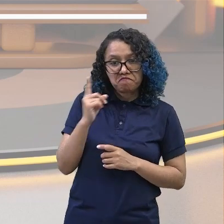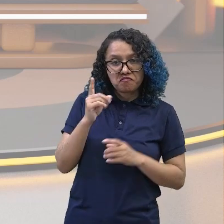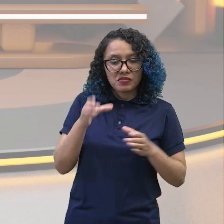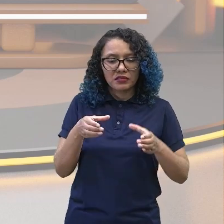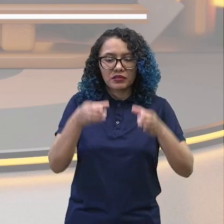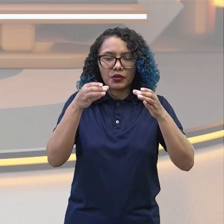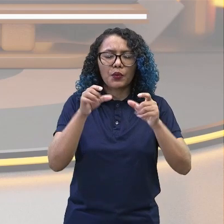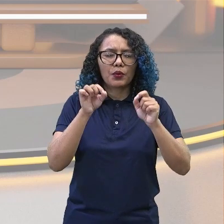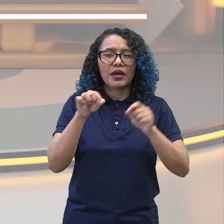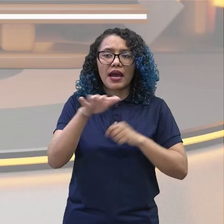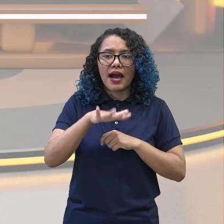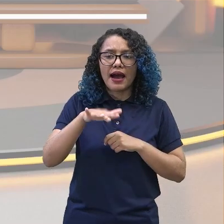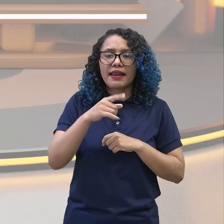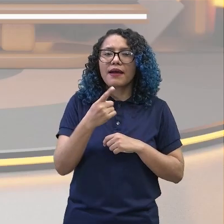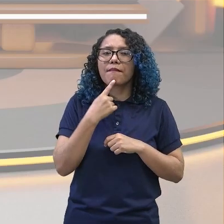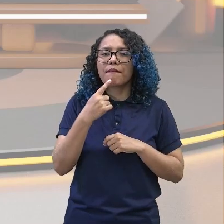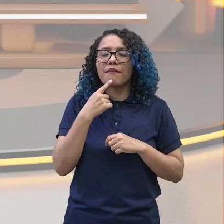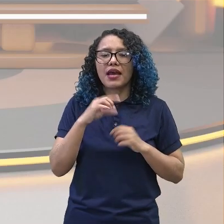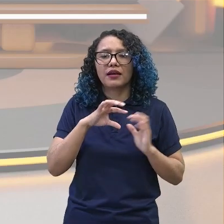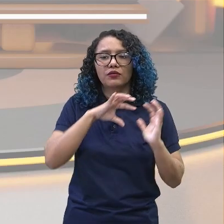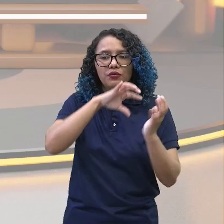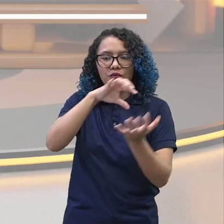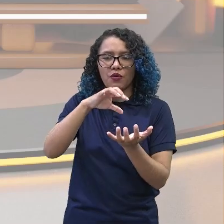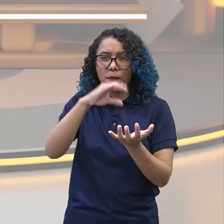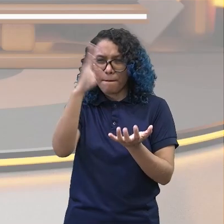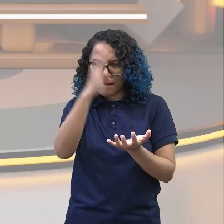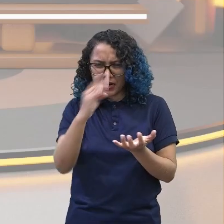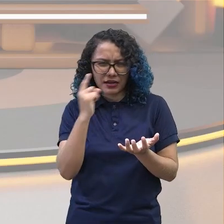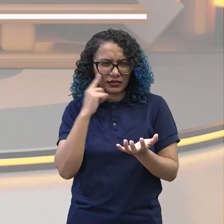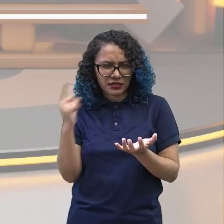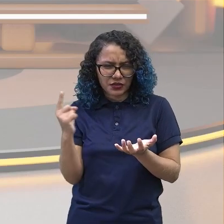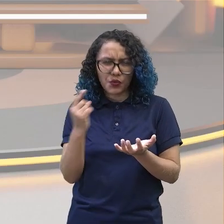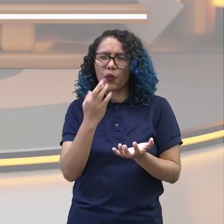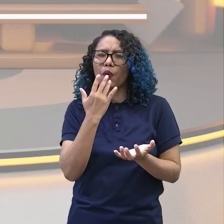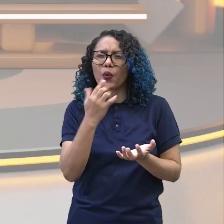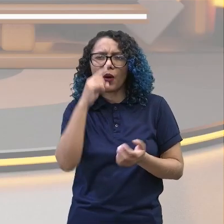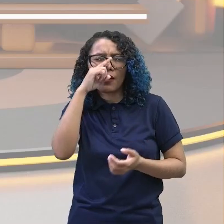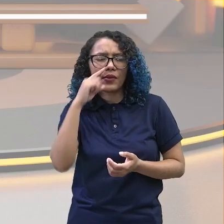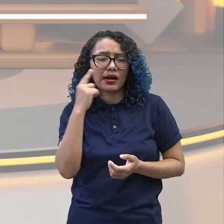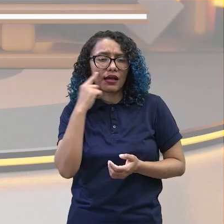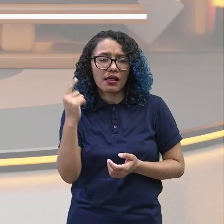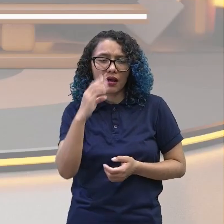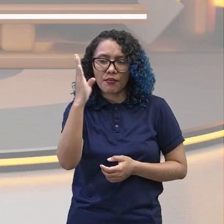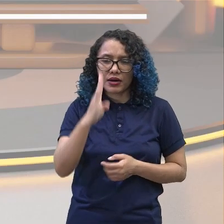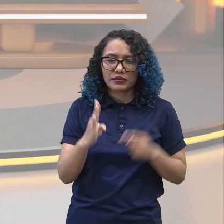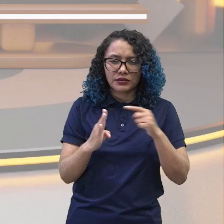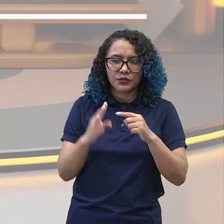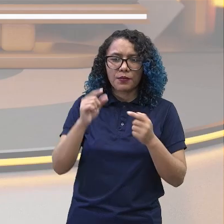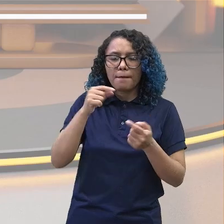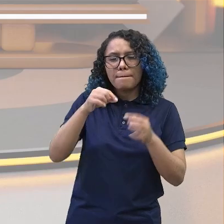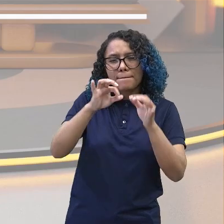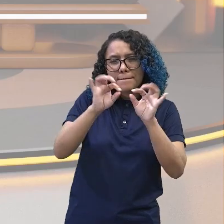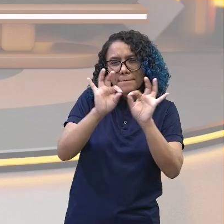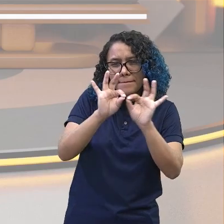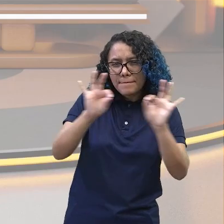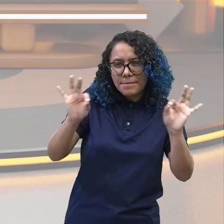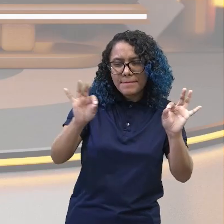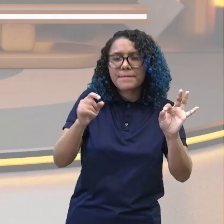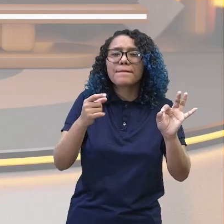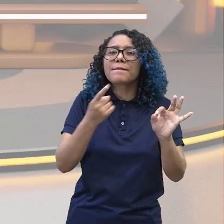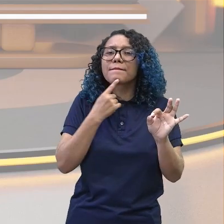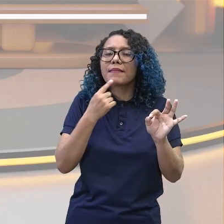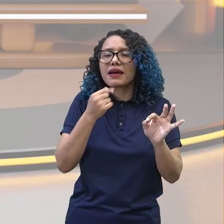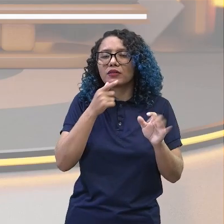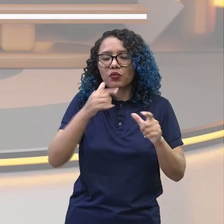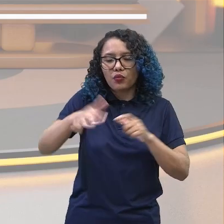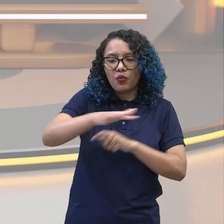áreas próximas à linha do Equador, onde está o Brasil ali destacado ali de amarelo, né? Aonde passa ali perto da ilha do Marajó, pegando ali parte